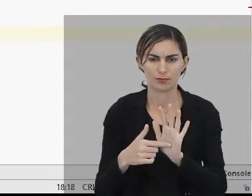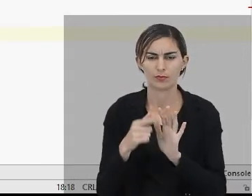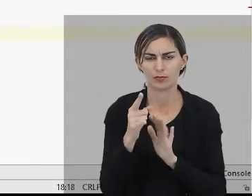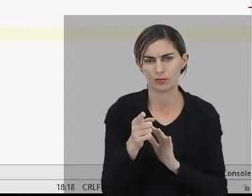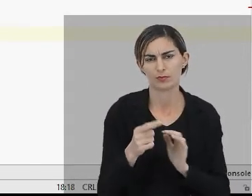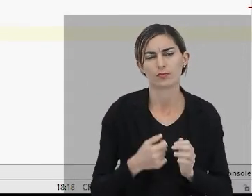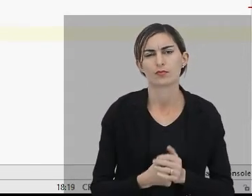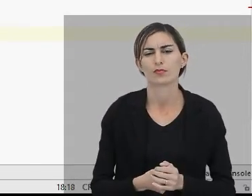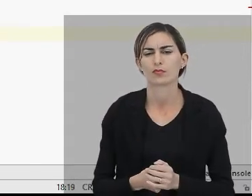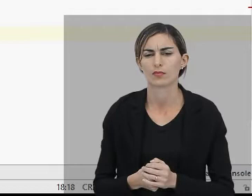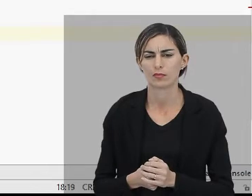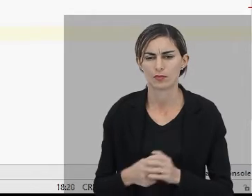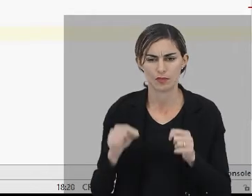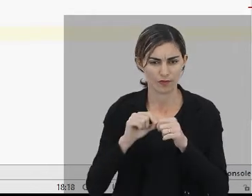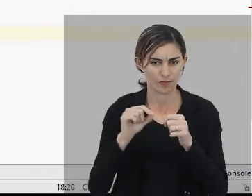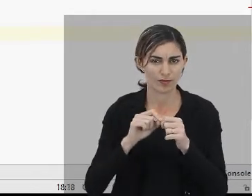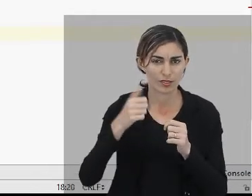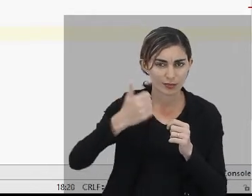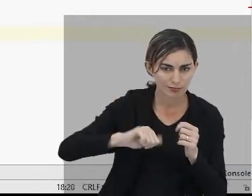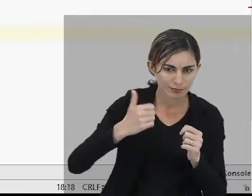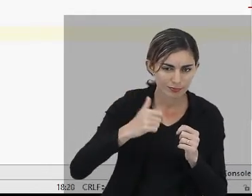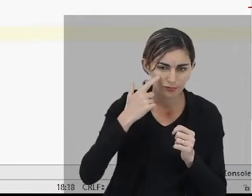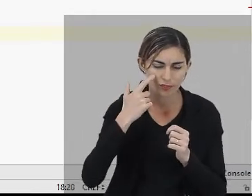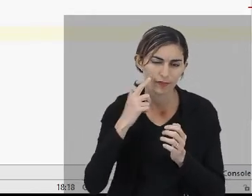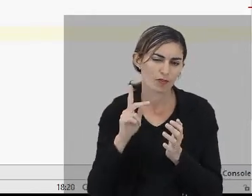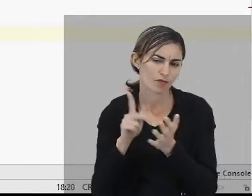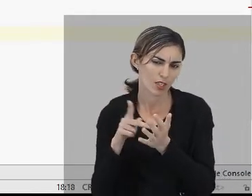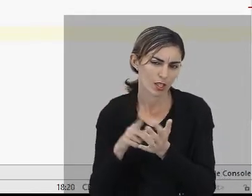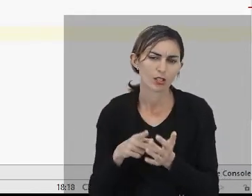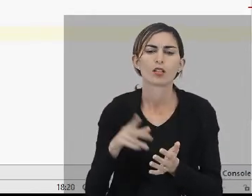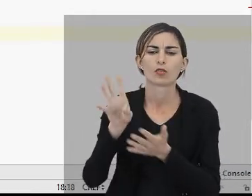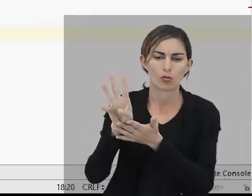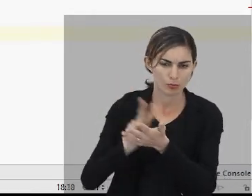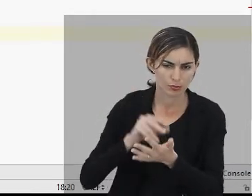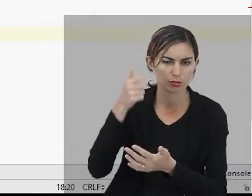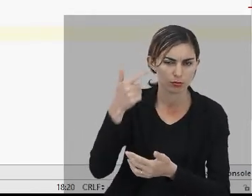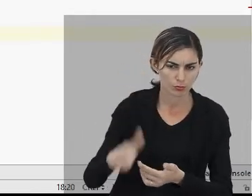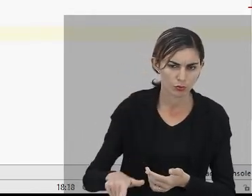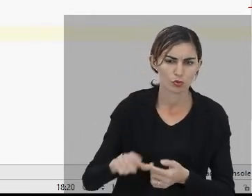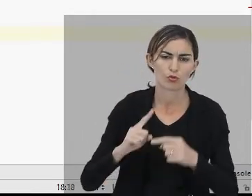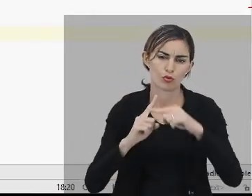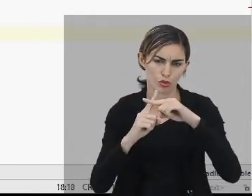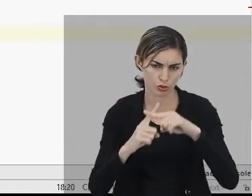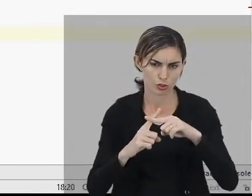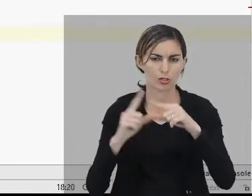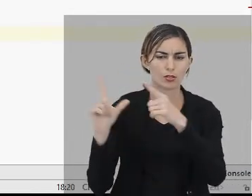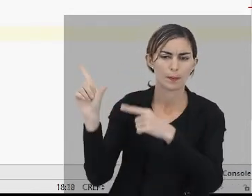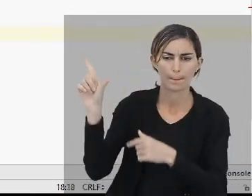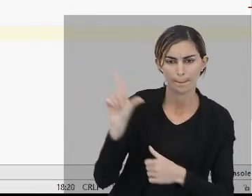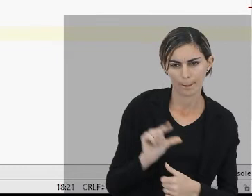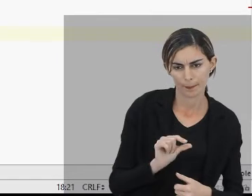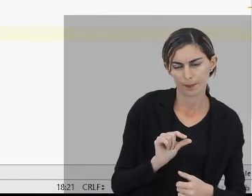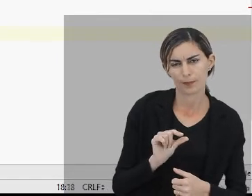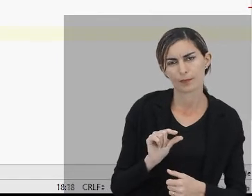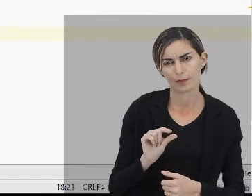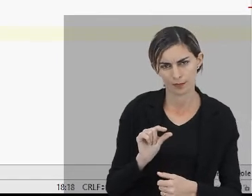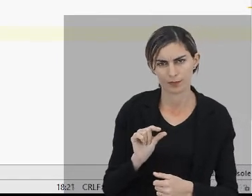aqui, ele vai fazer o teste, enquanto for verdadeiro ele vai repetir, enquanto x for menor do